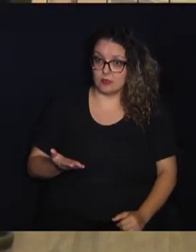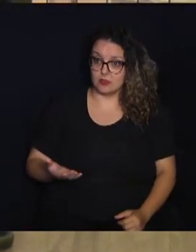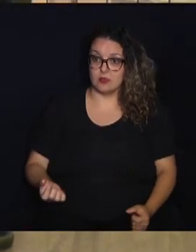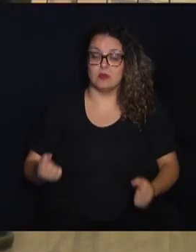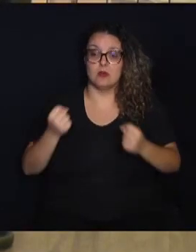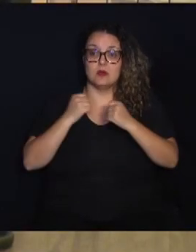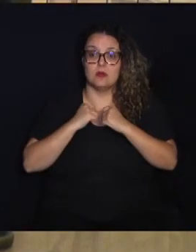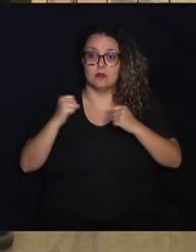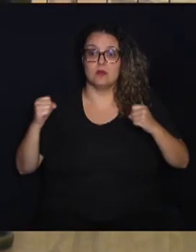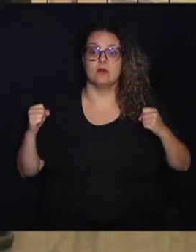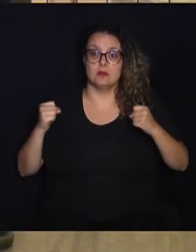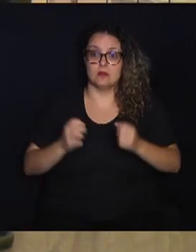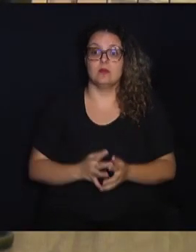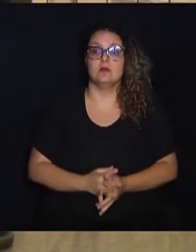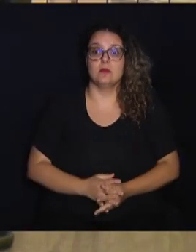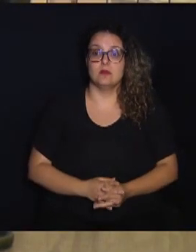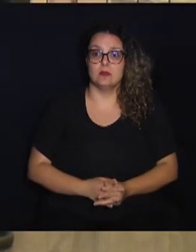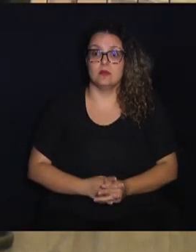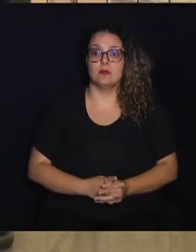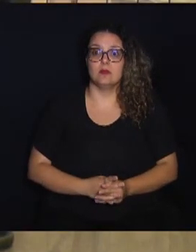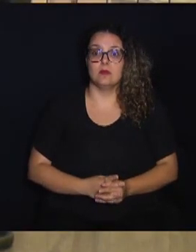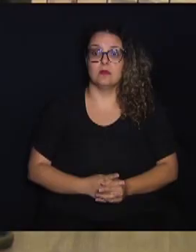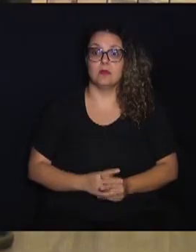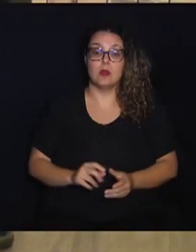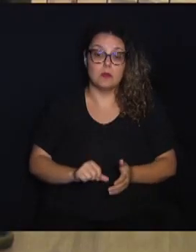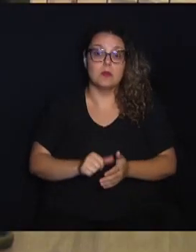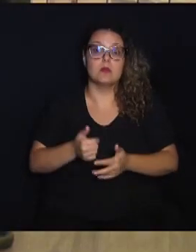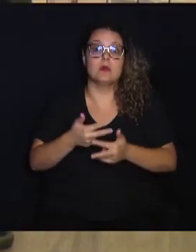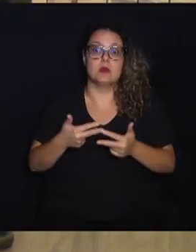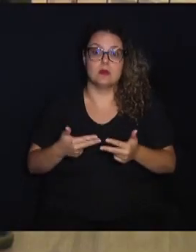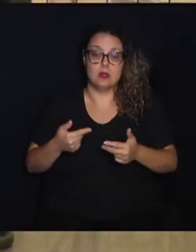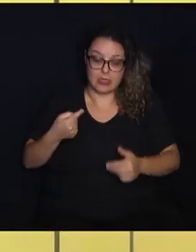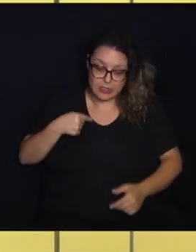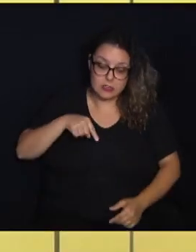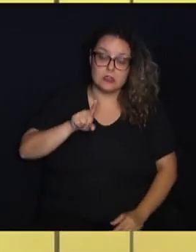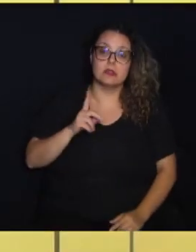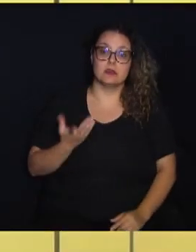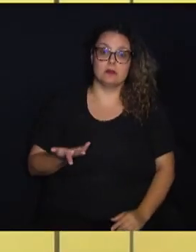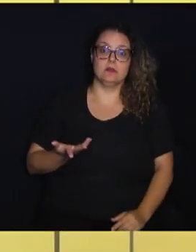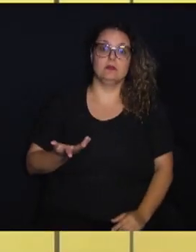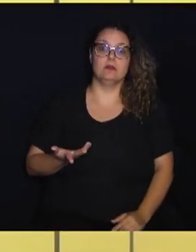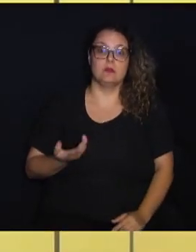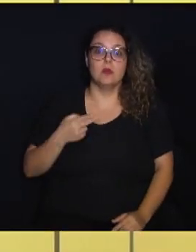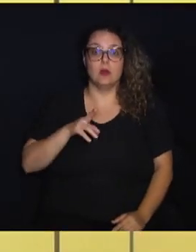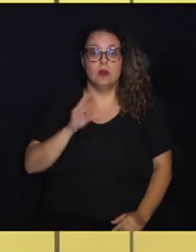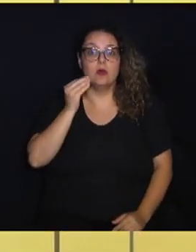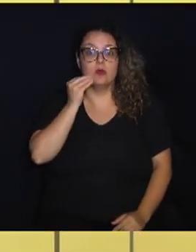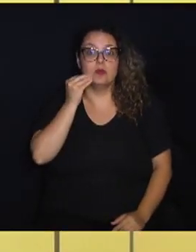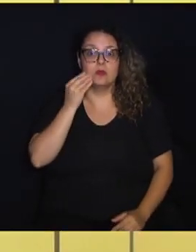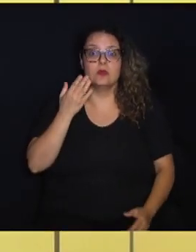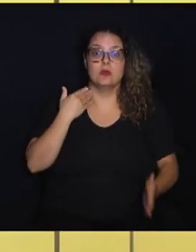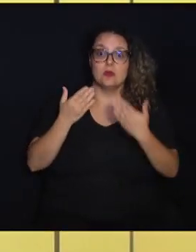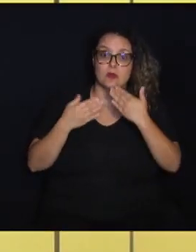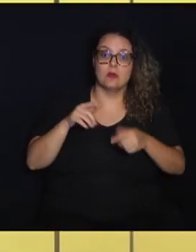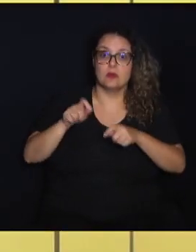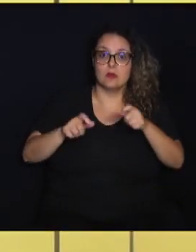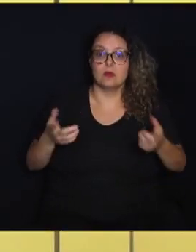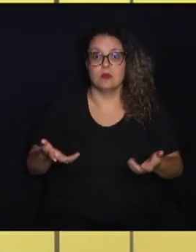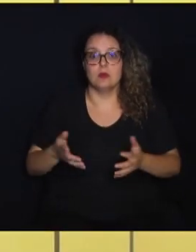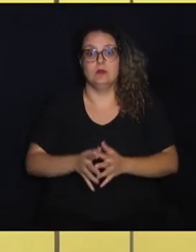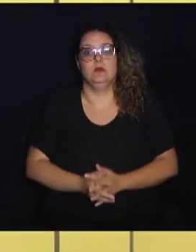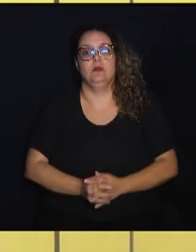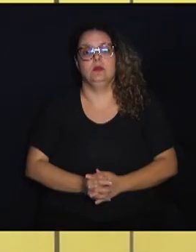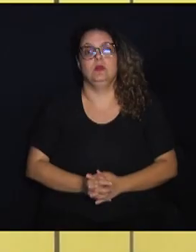atividade. Mas o importante mesmo é dar o primeiro passo, é pelo menos ir, ou tentar conversar com alguém, ou que a gente consiga